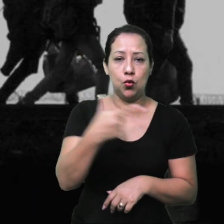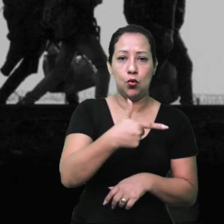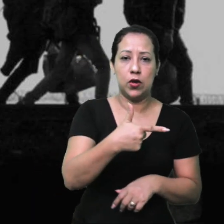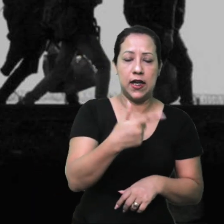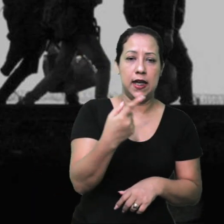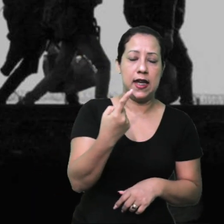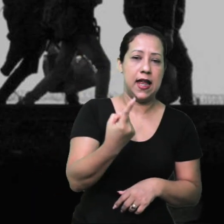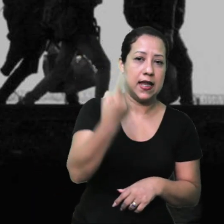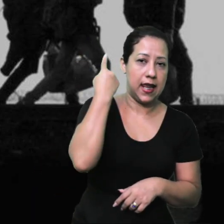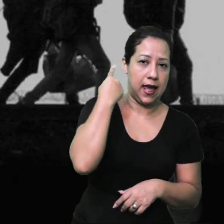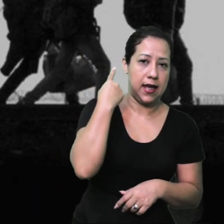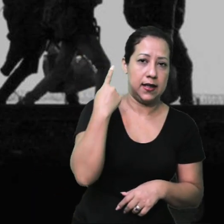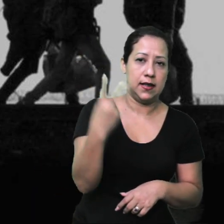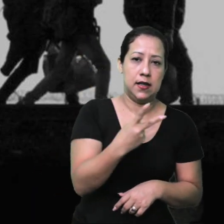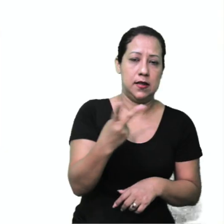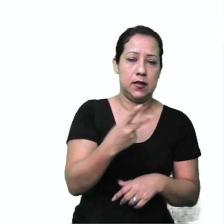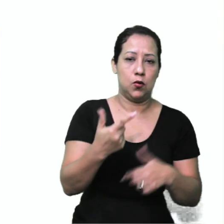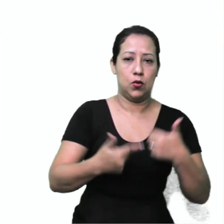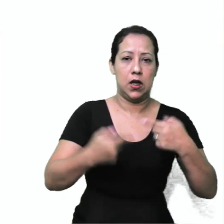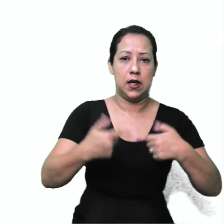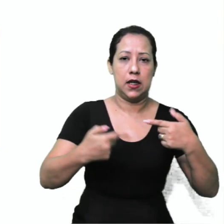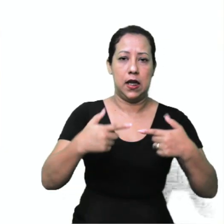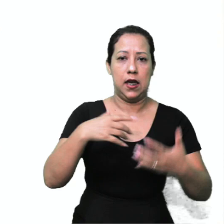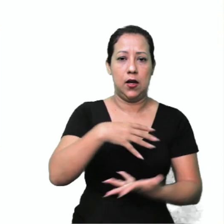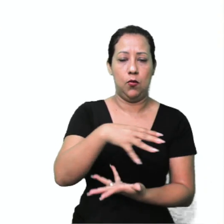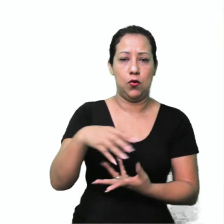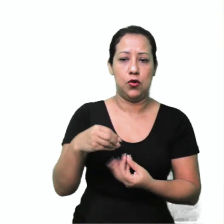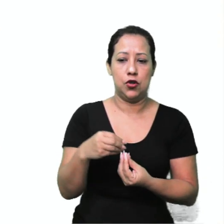Mundial. Ok?